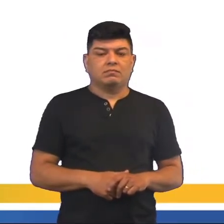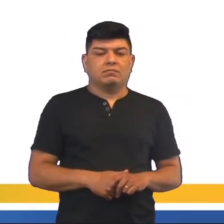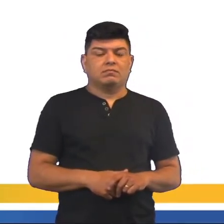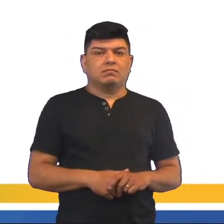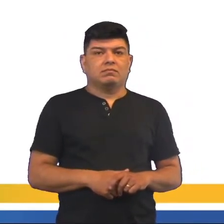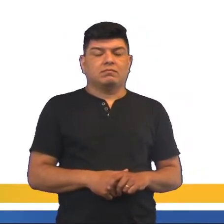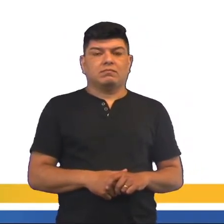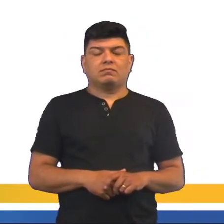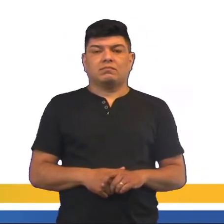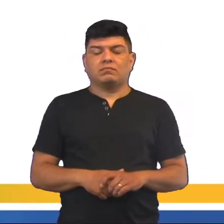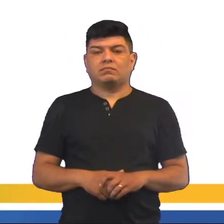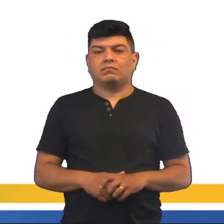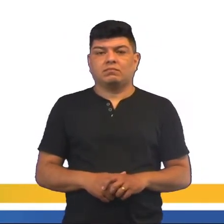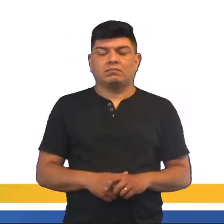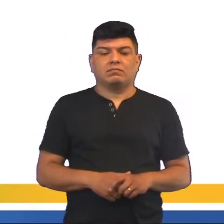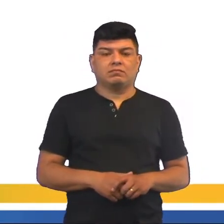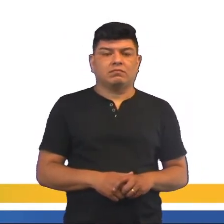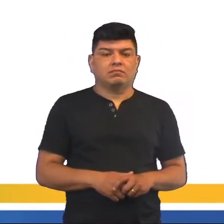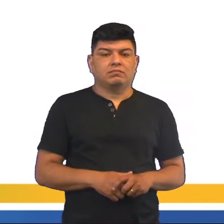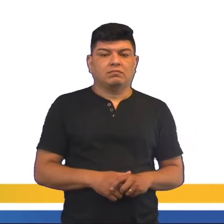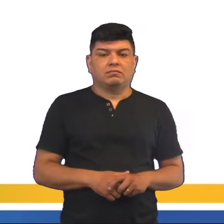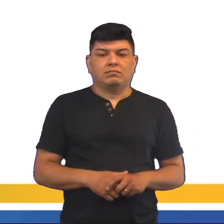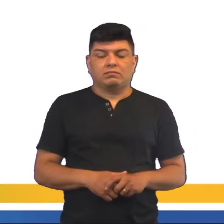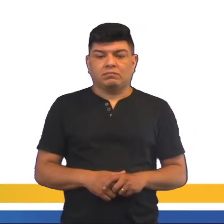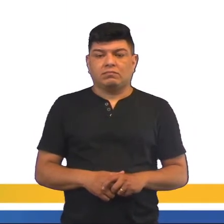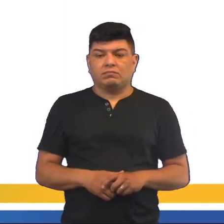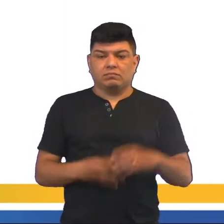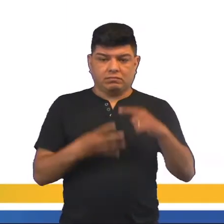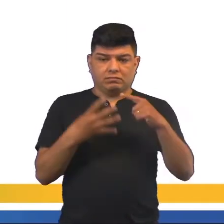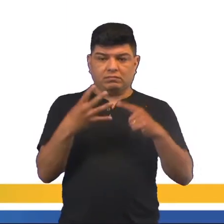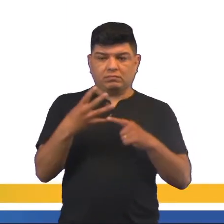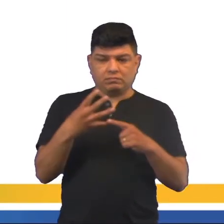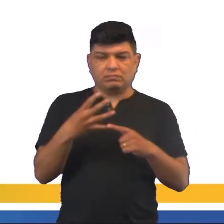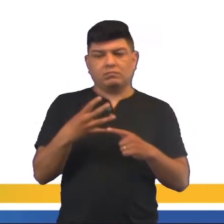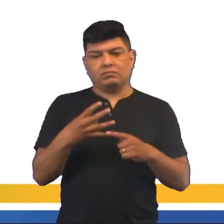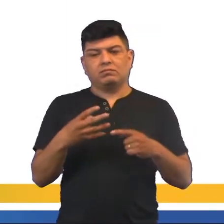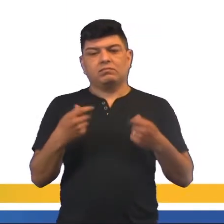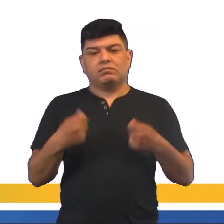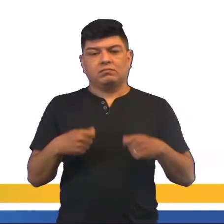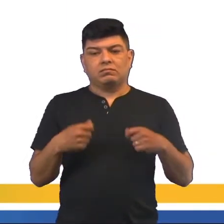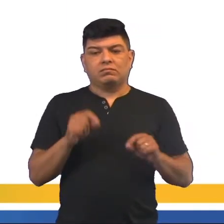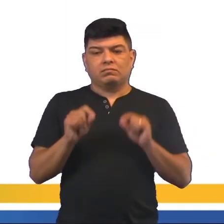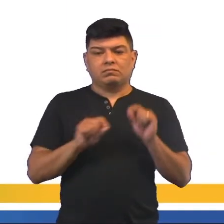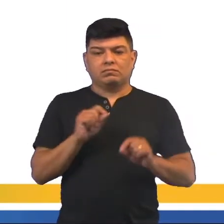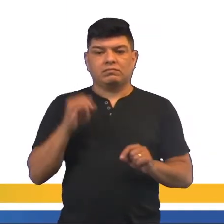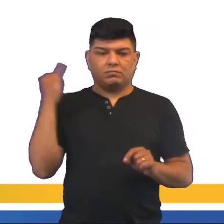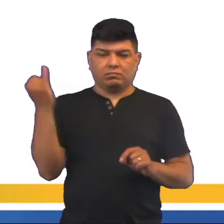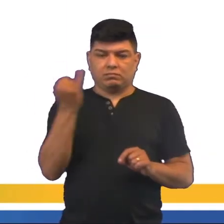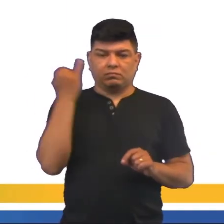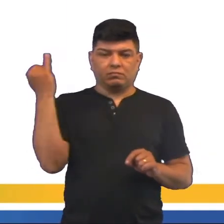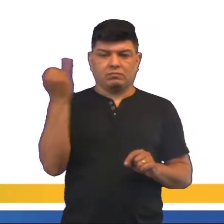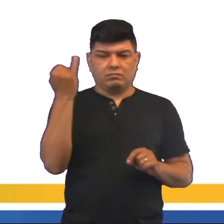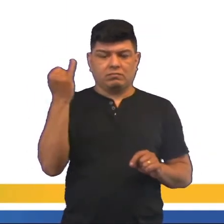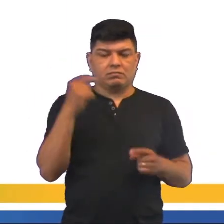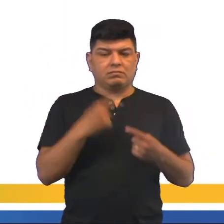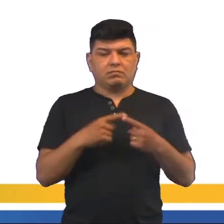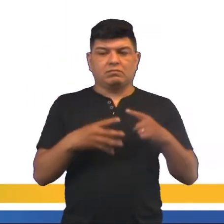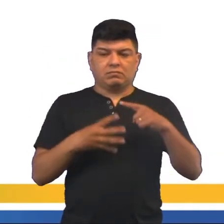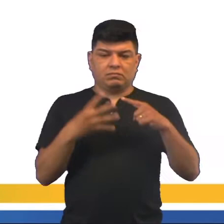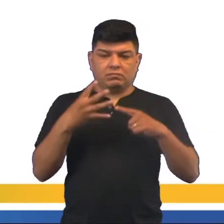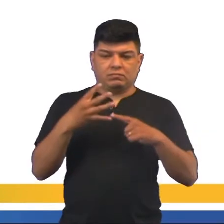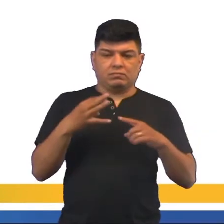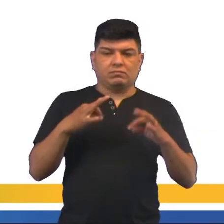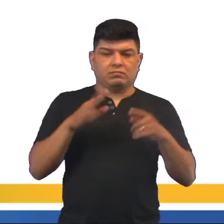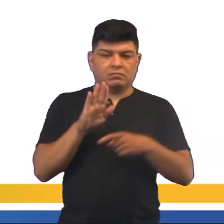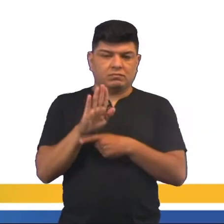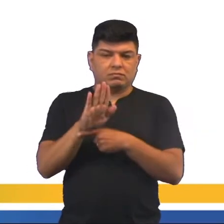das unidades de conservação. Então, esses 4 eixos devem ser levados em consideração, porque todos eles